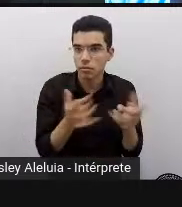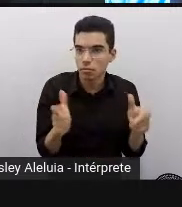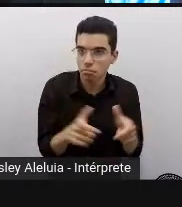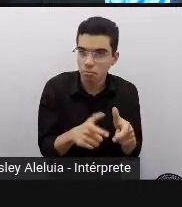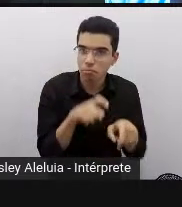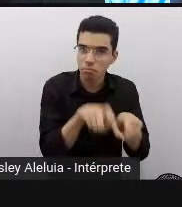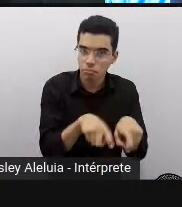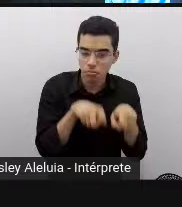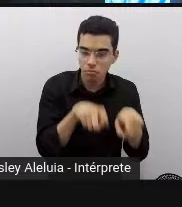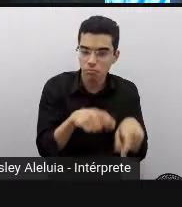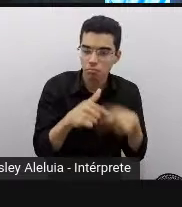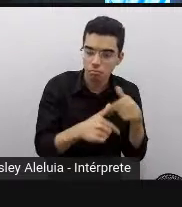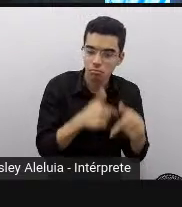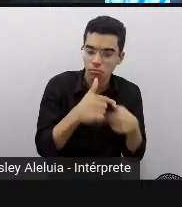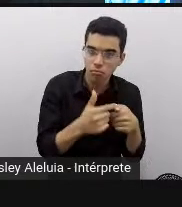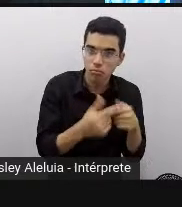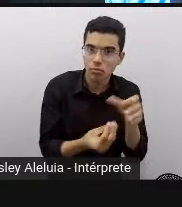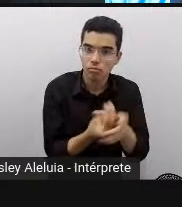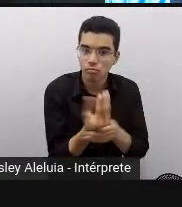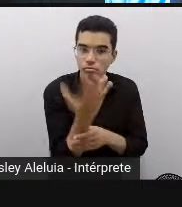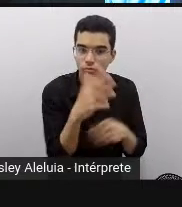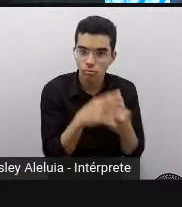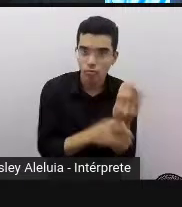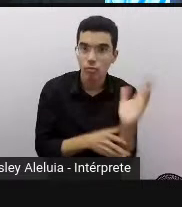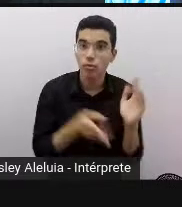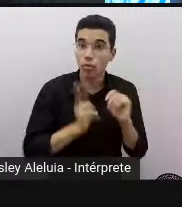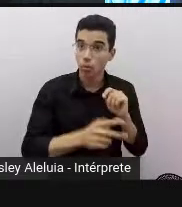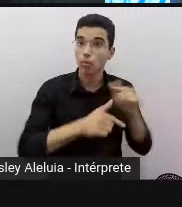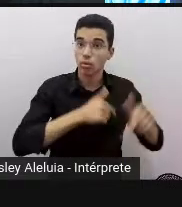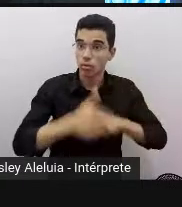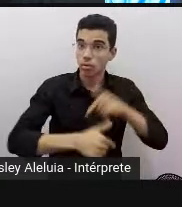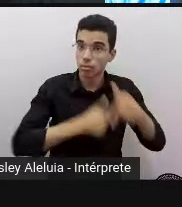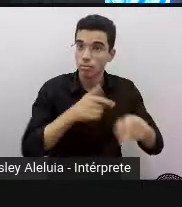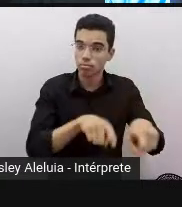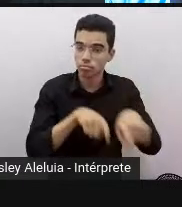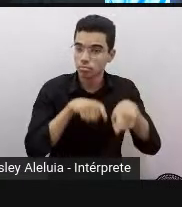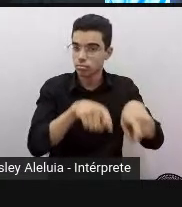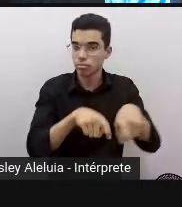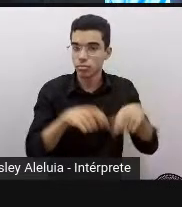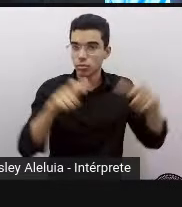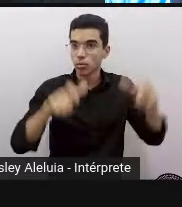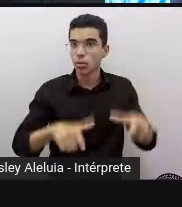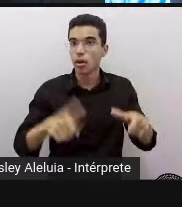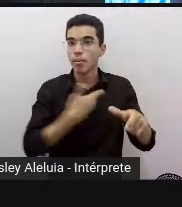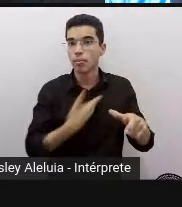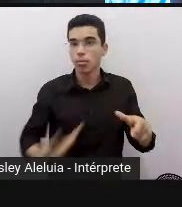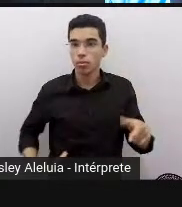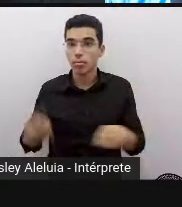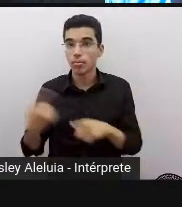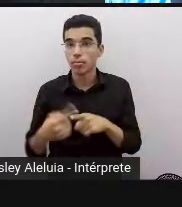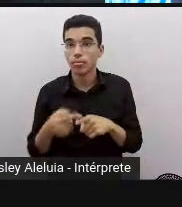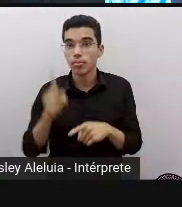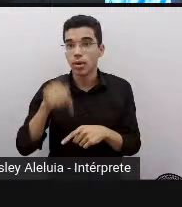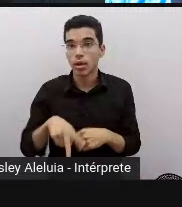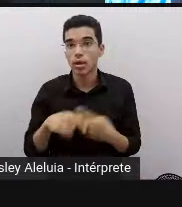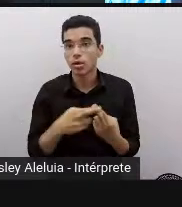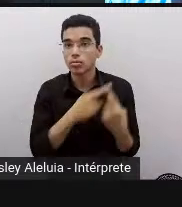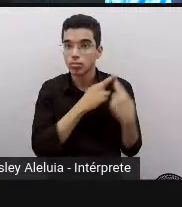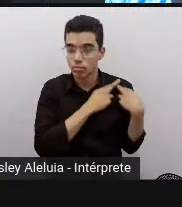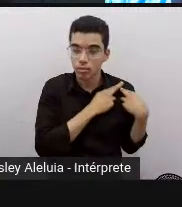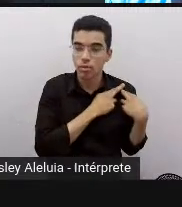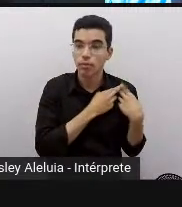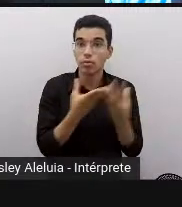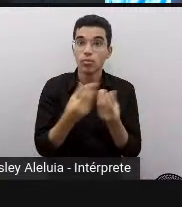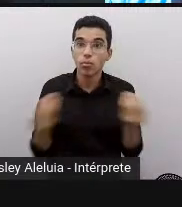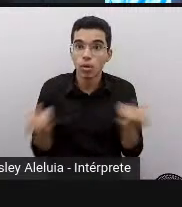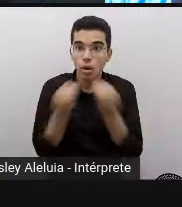produzindo na terra que é a pública, e porque eles são responsáveis por grande parte da alimentação que é distribuída para as